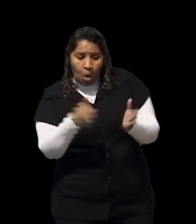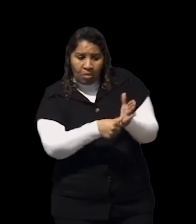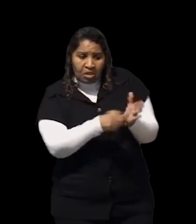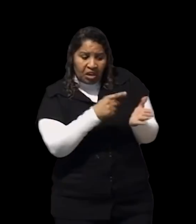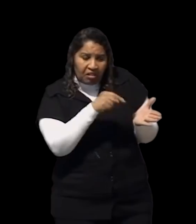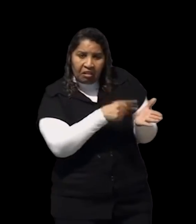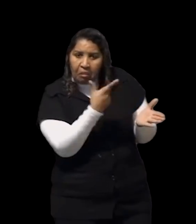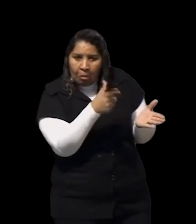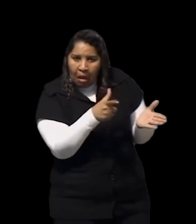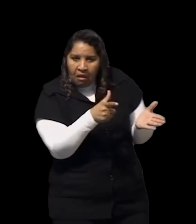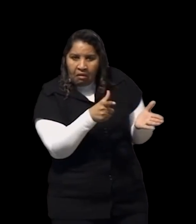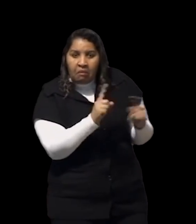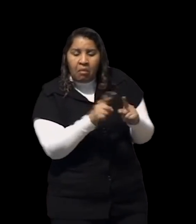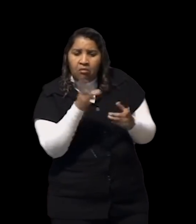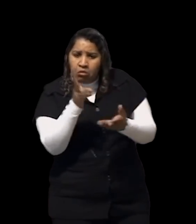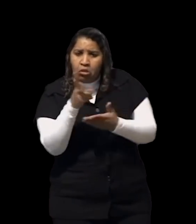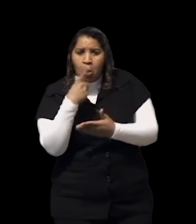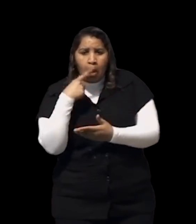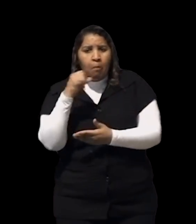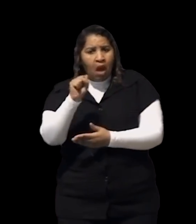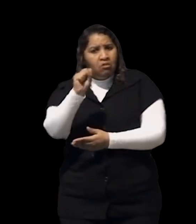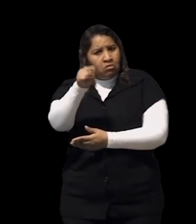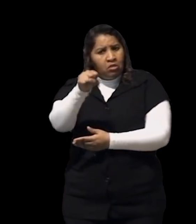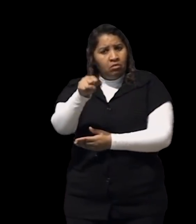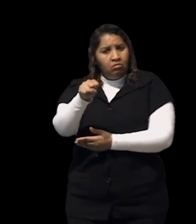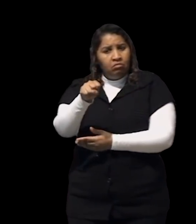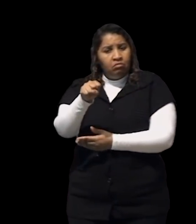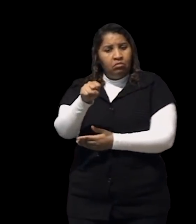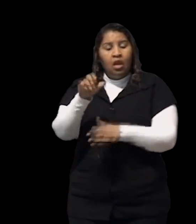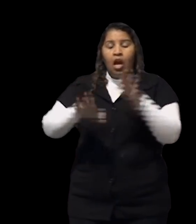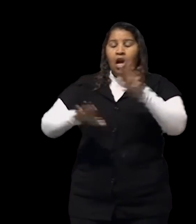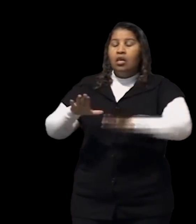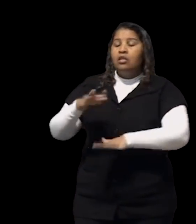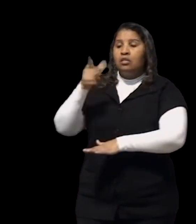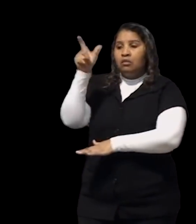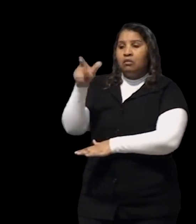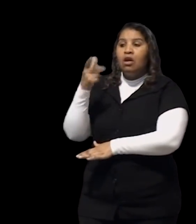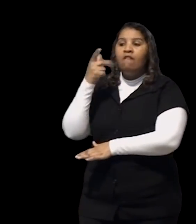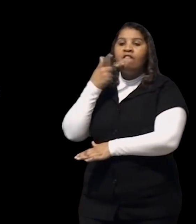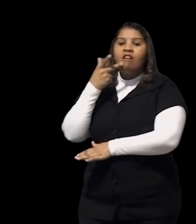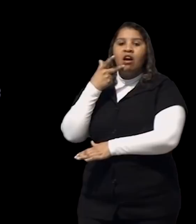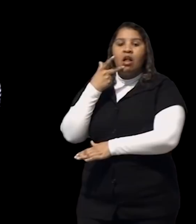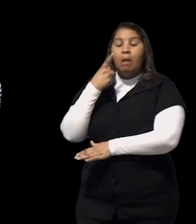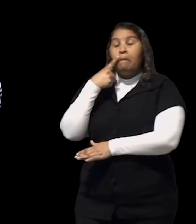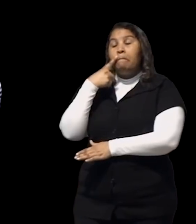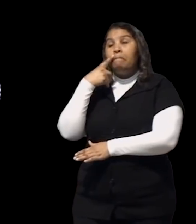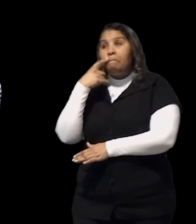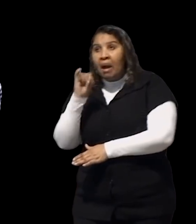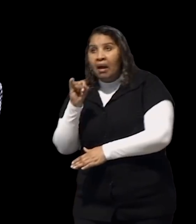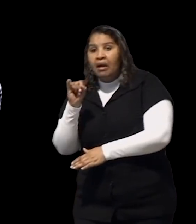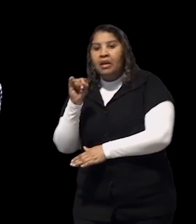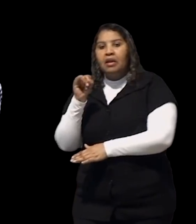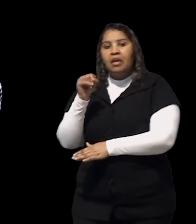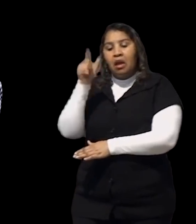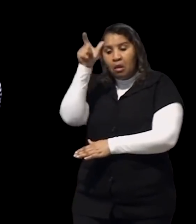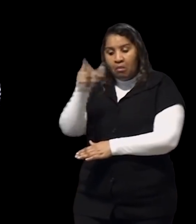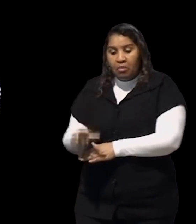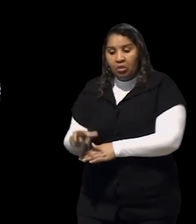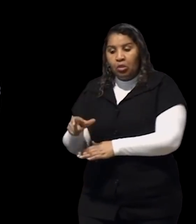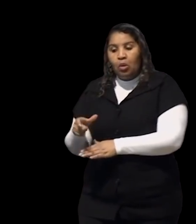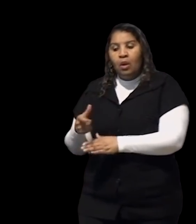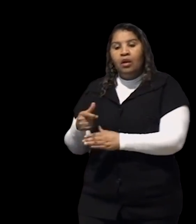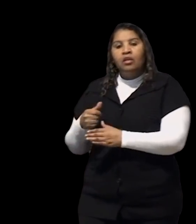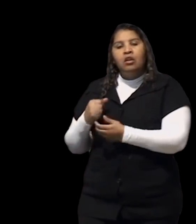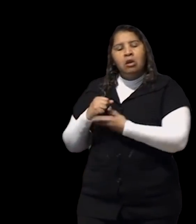a cantiga pai é quem cria É verdade mas o pai biológico não deixa de transmitir para